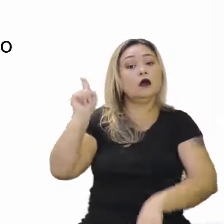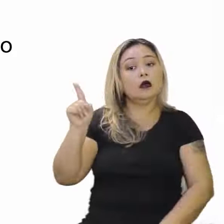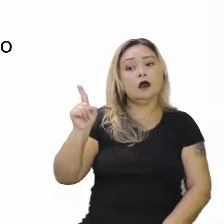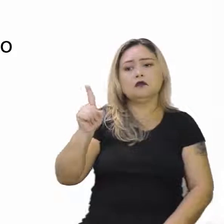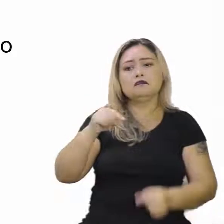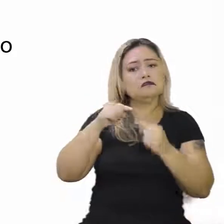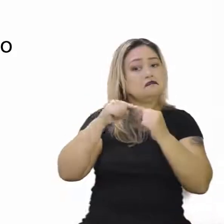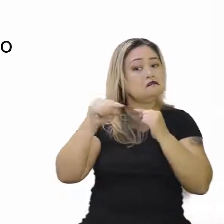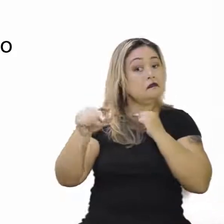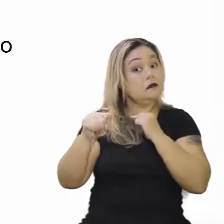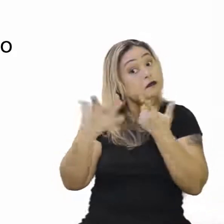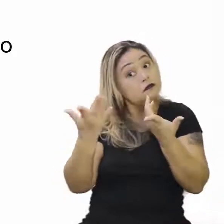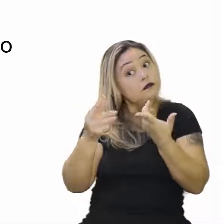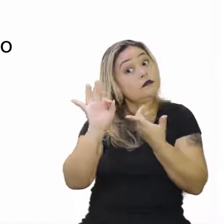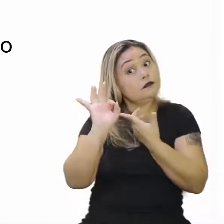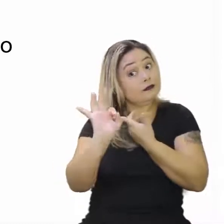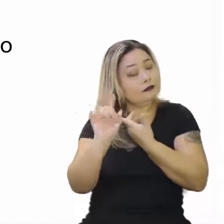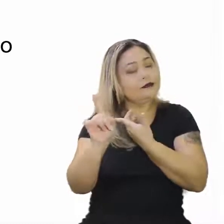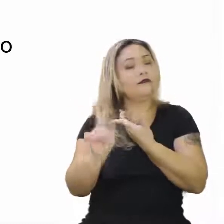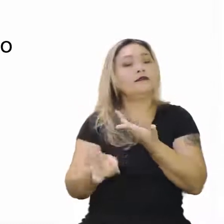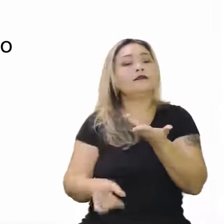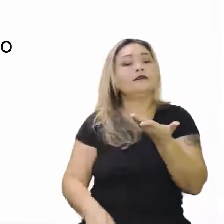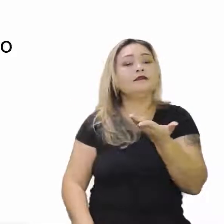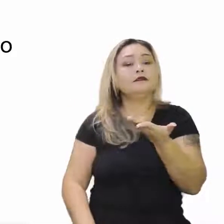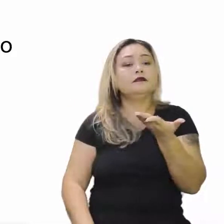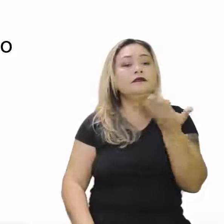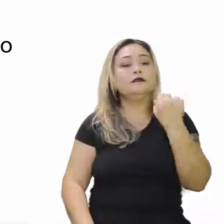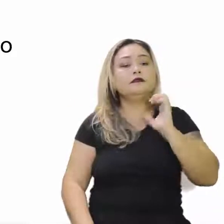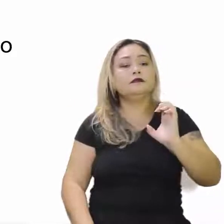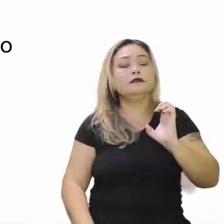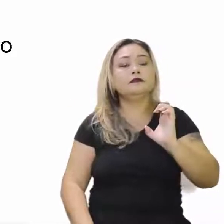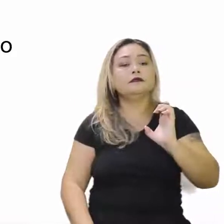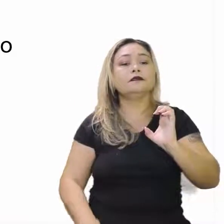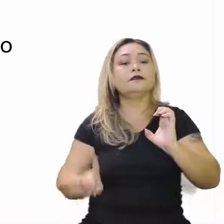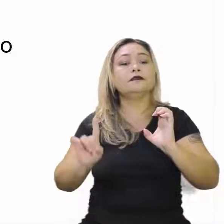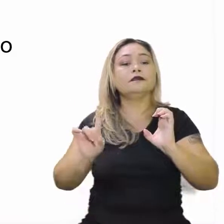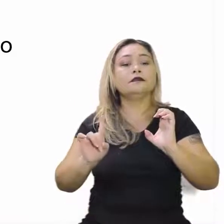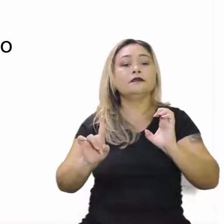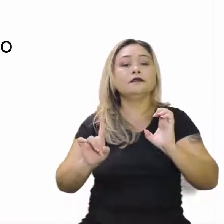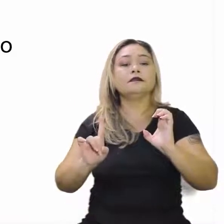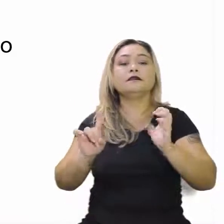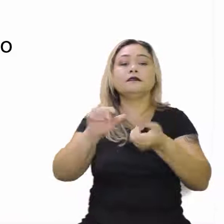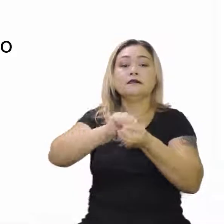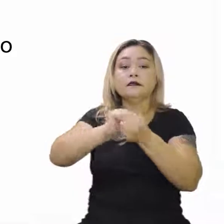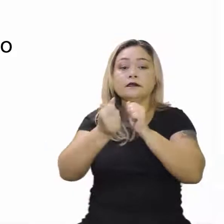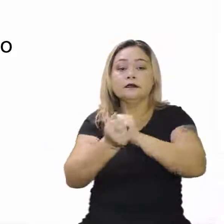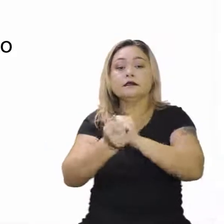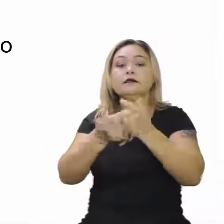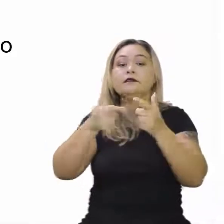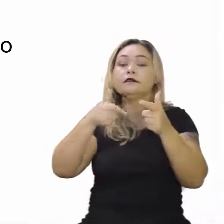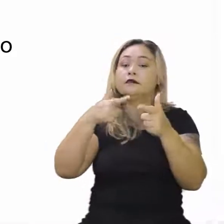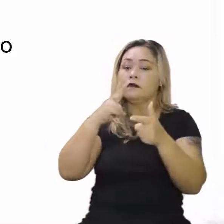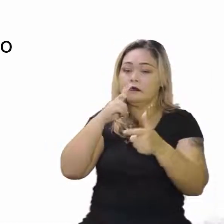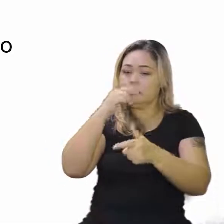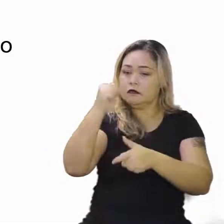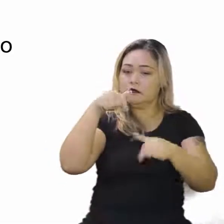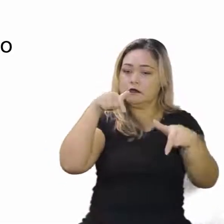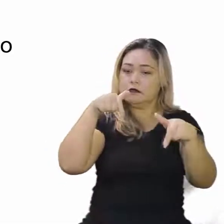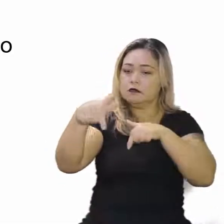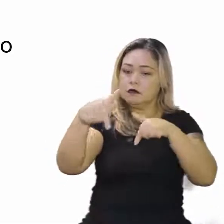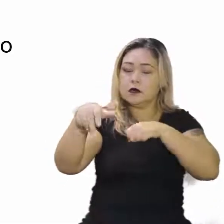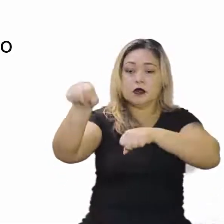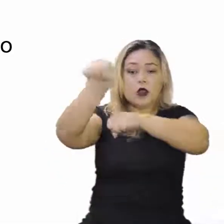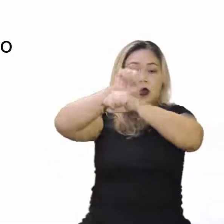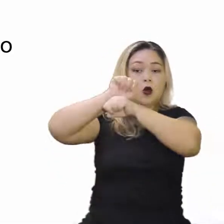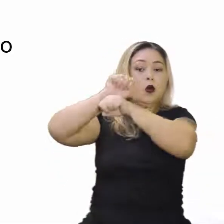Professores, isso aí não tem nada a ver. Pode ser, tá fera, por aí mesmo. E a letra E, apresar e empregar força do trabalho